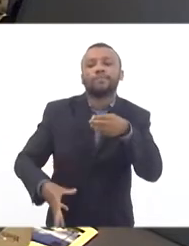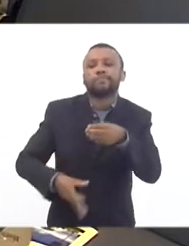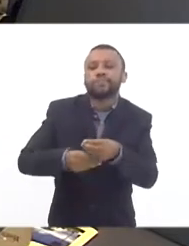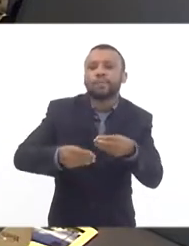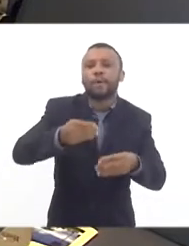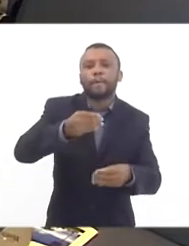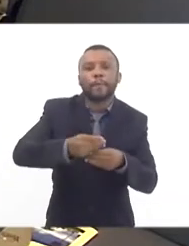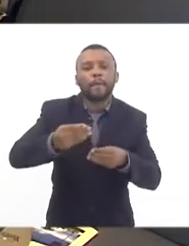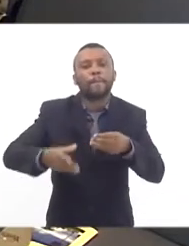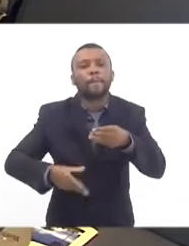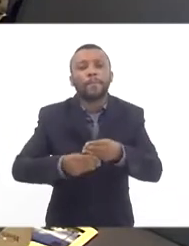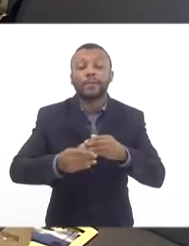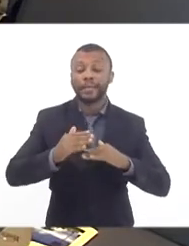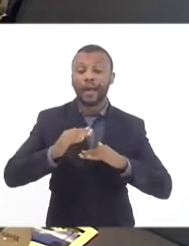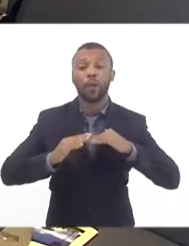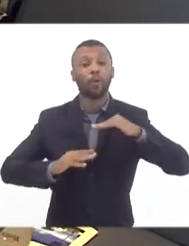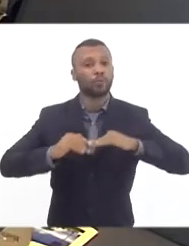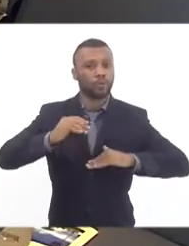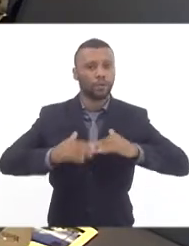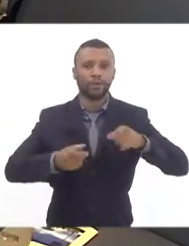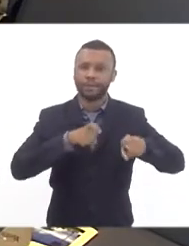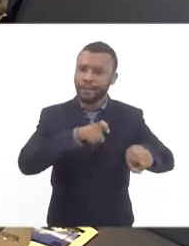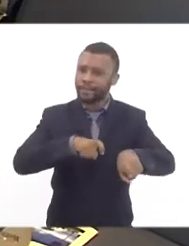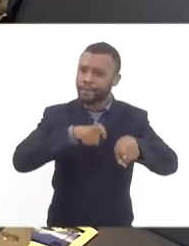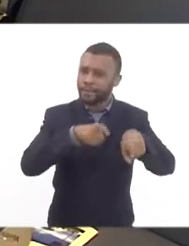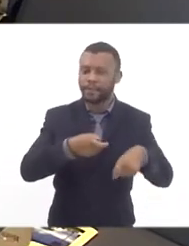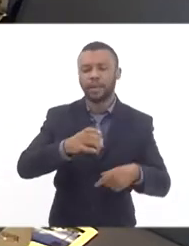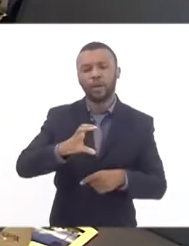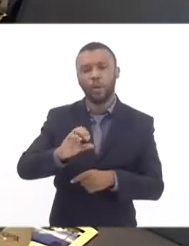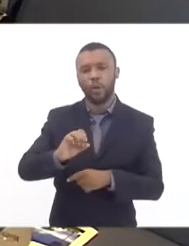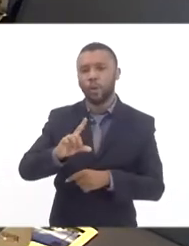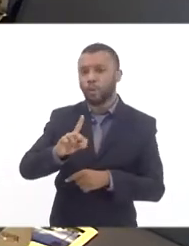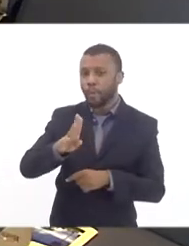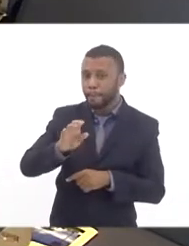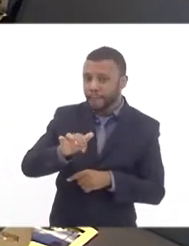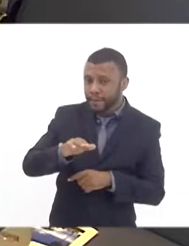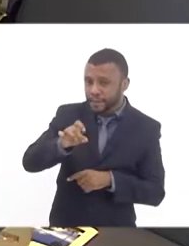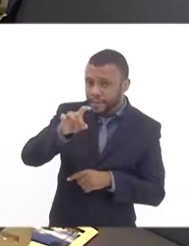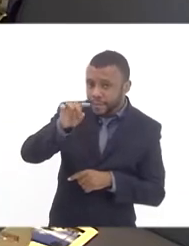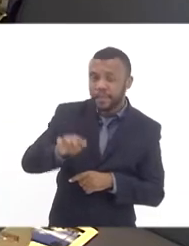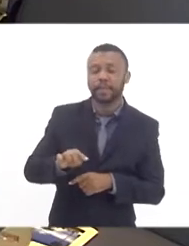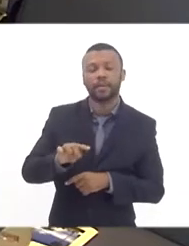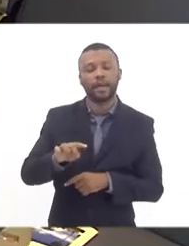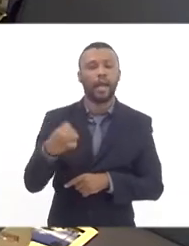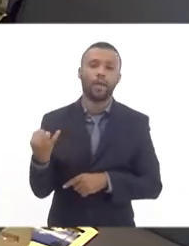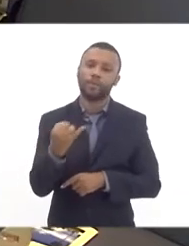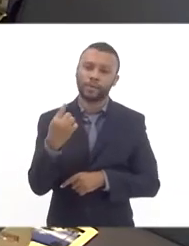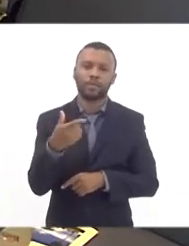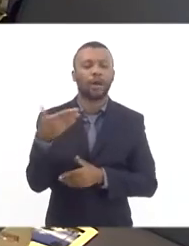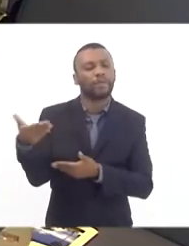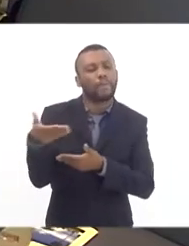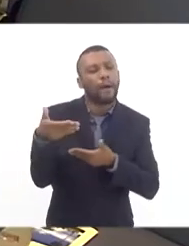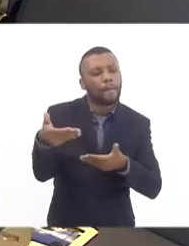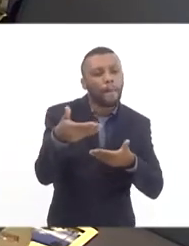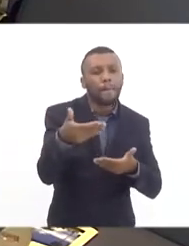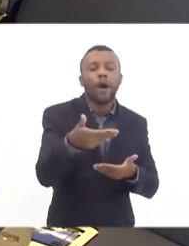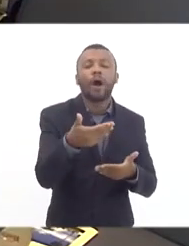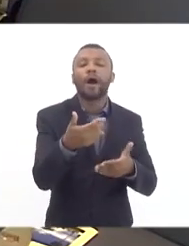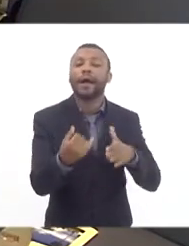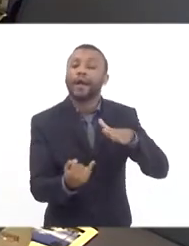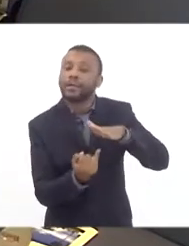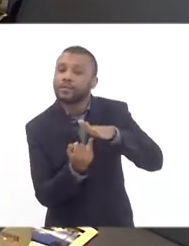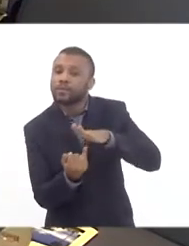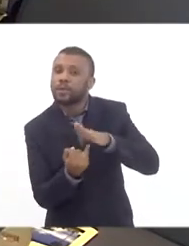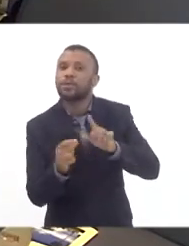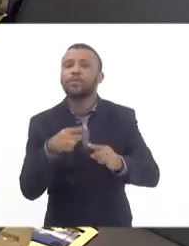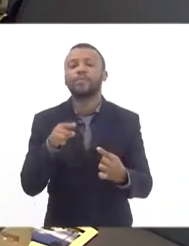Colobandê. É importante que a gente traga os municípios ao redor, que a gente traga as organizações para produzir conteúdo, para as instituições de ensino para